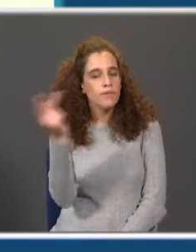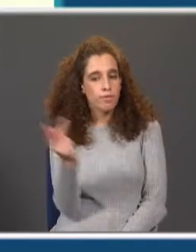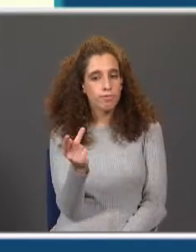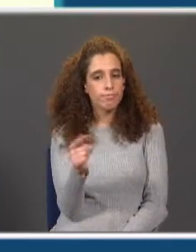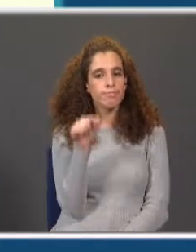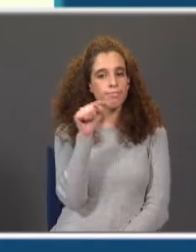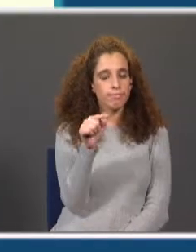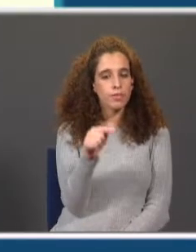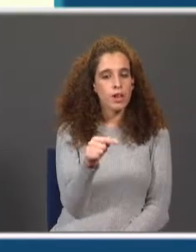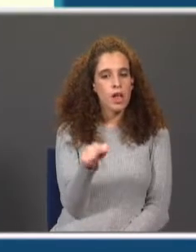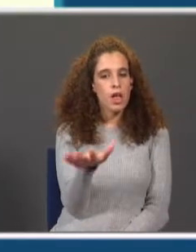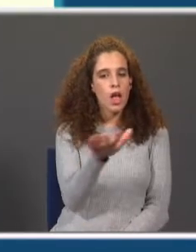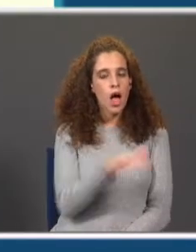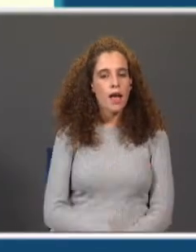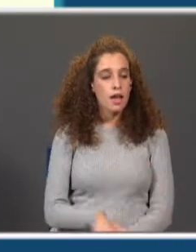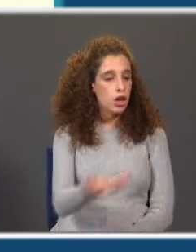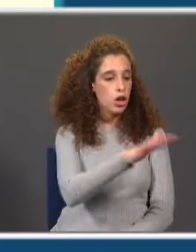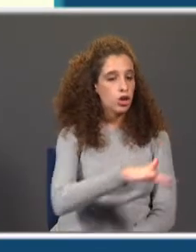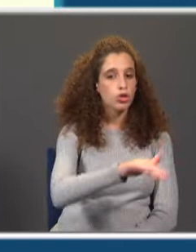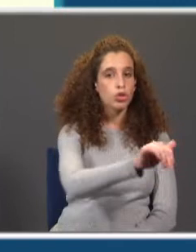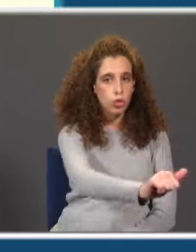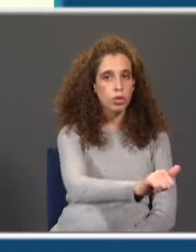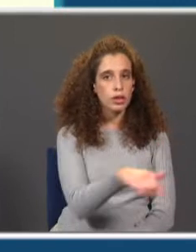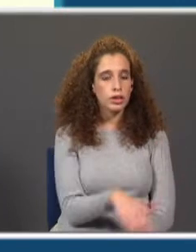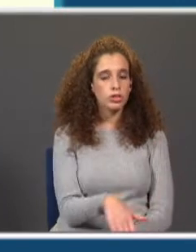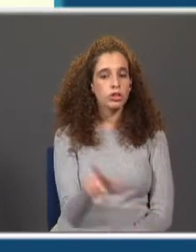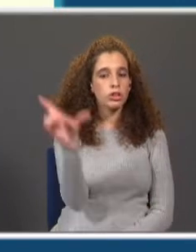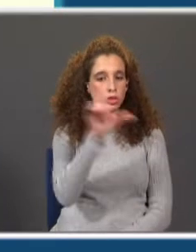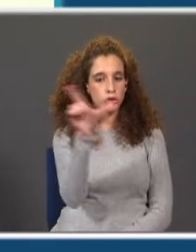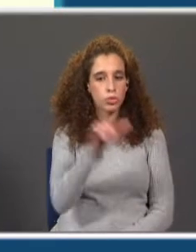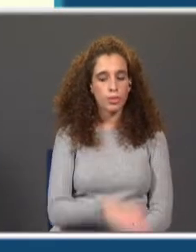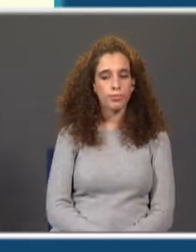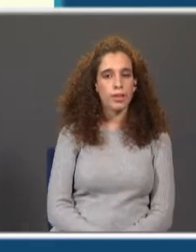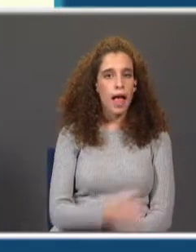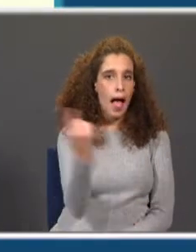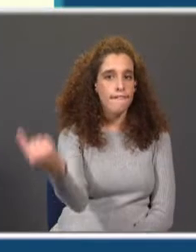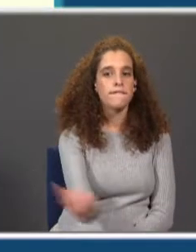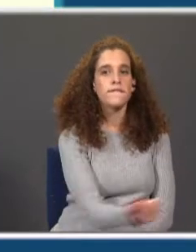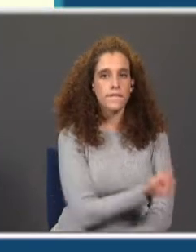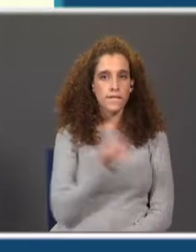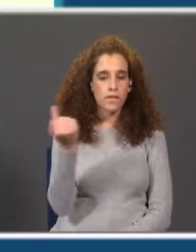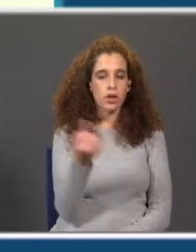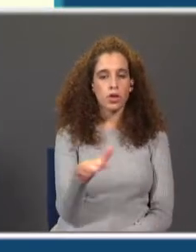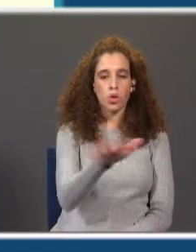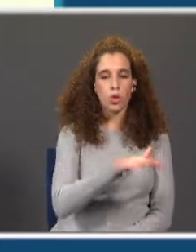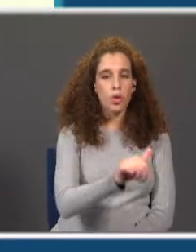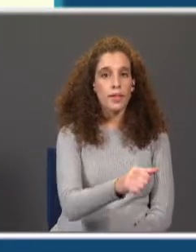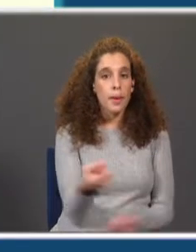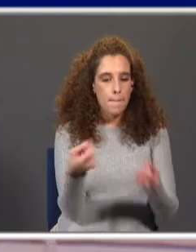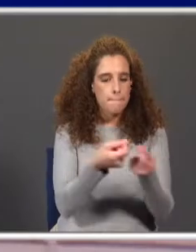temos nesse espaço dos arredores de Lisboa. Estamos nesse espaço nos arredores de Lisboa. Um espaço que, sendo perto